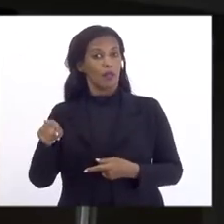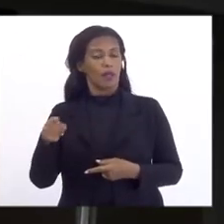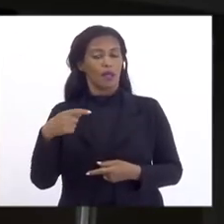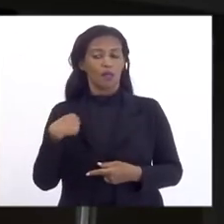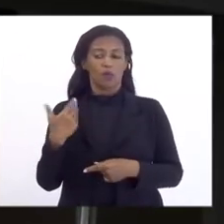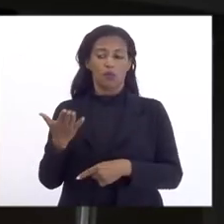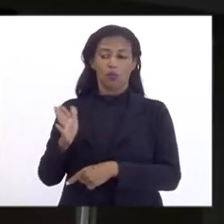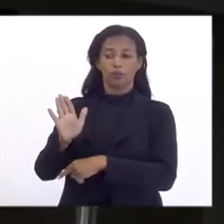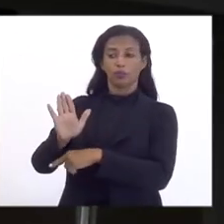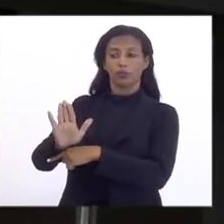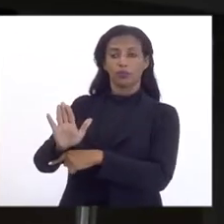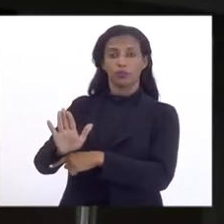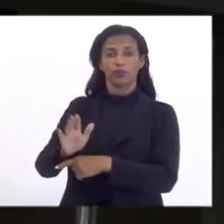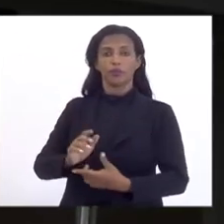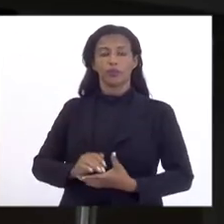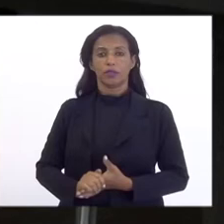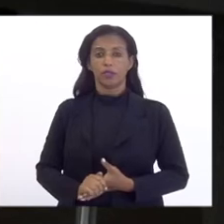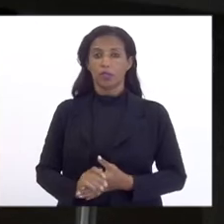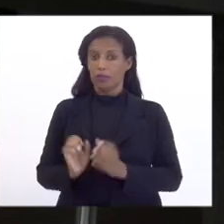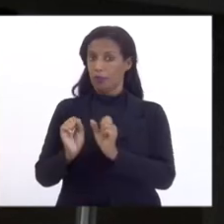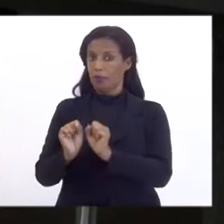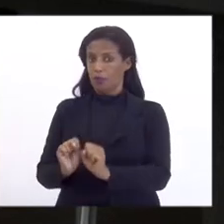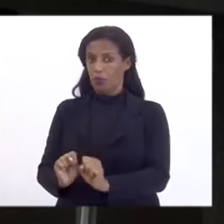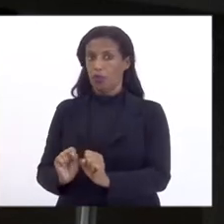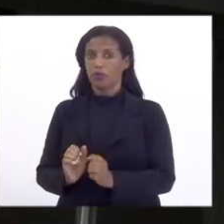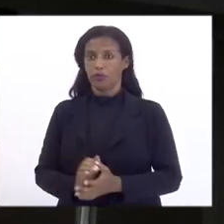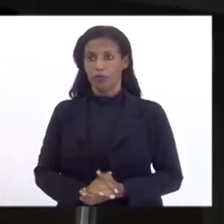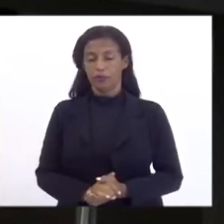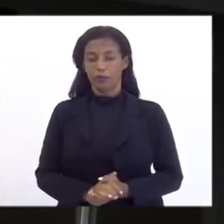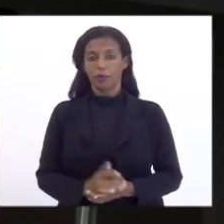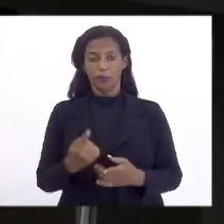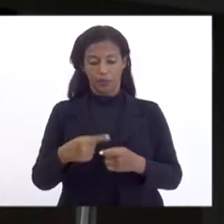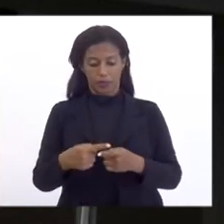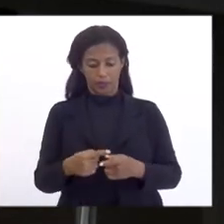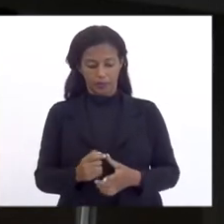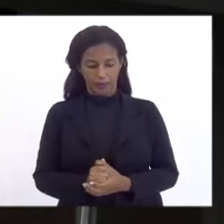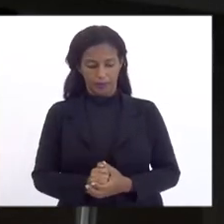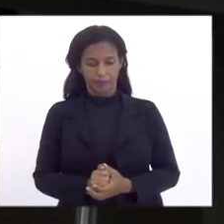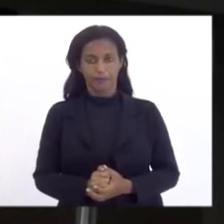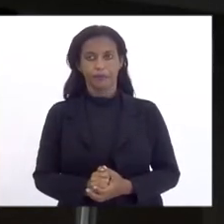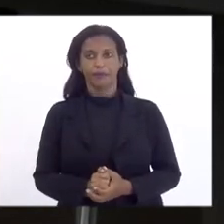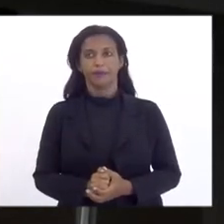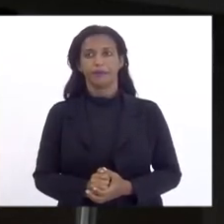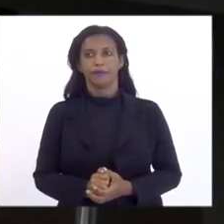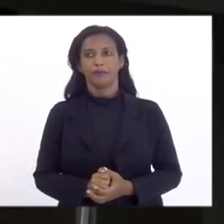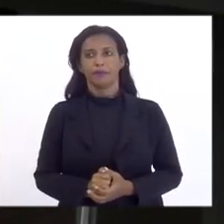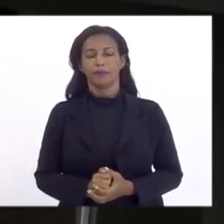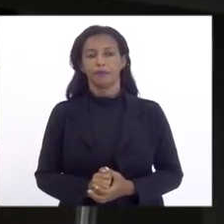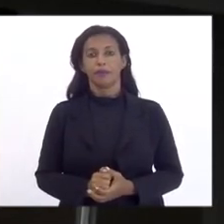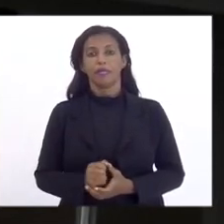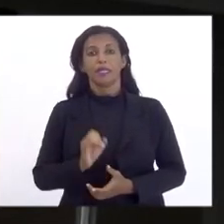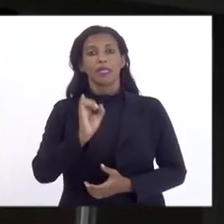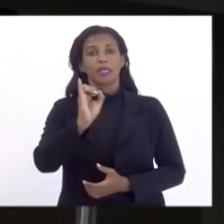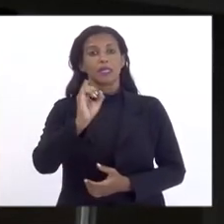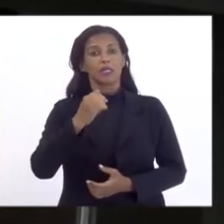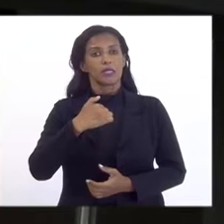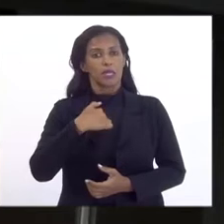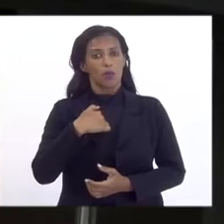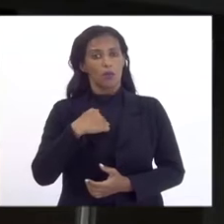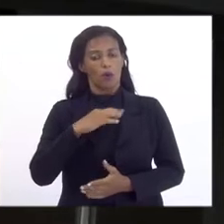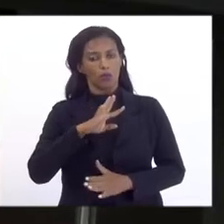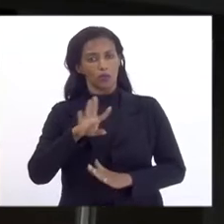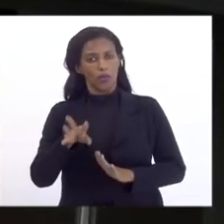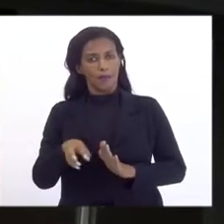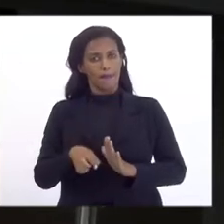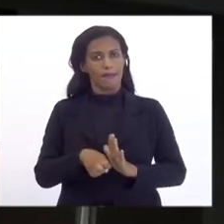defender que pode. Ok, ok. Por quê que pode? Se eu posso emendar o